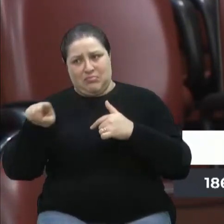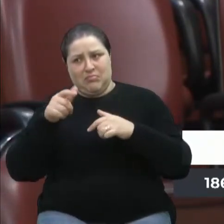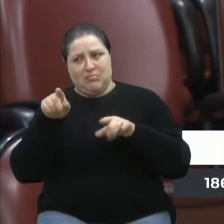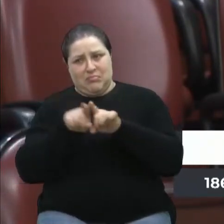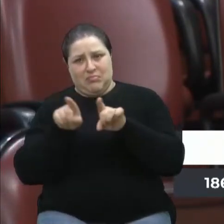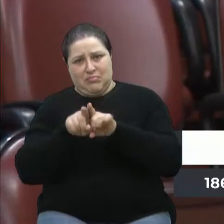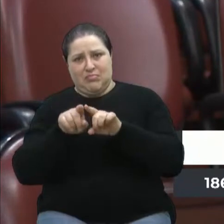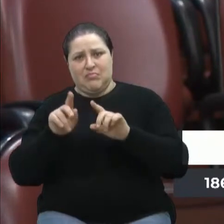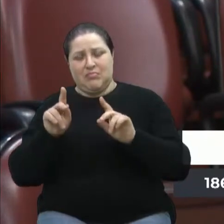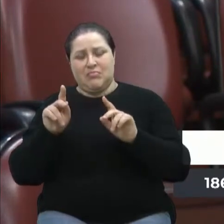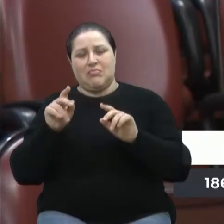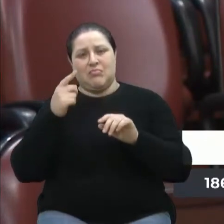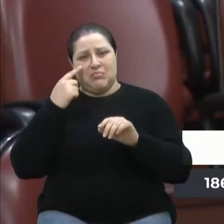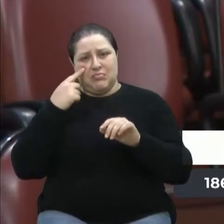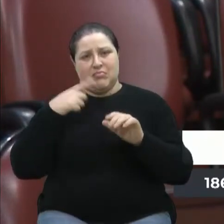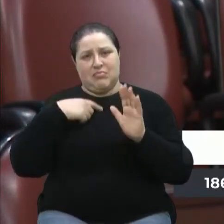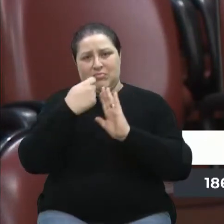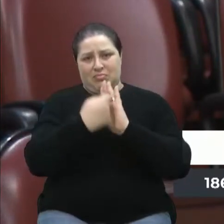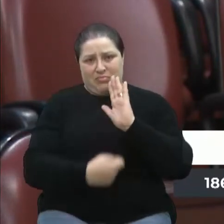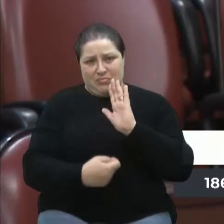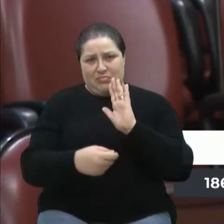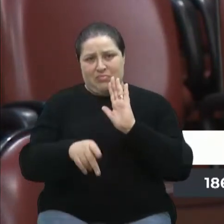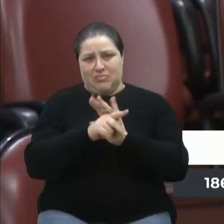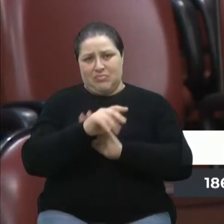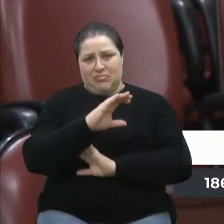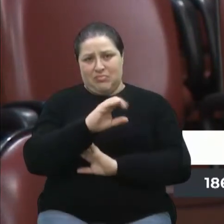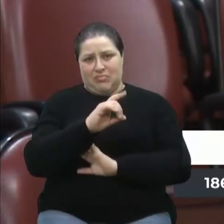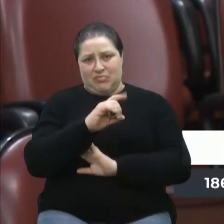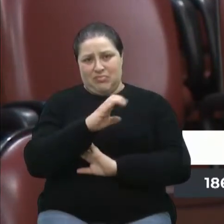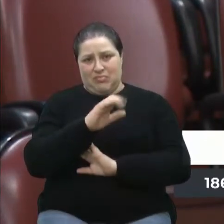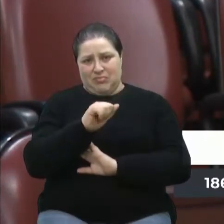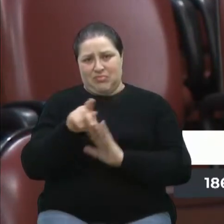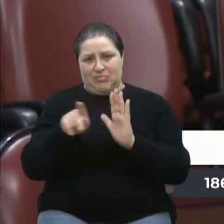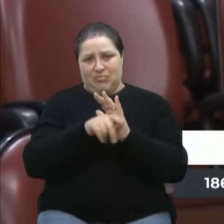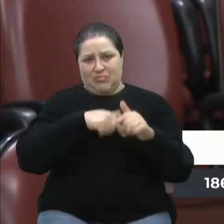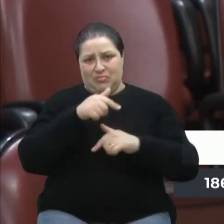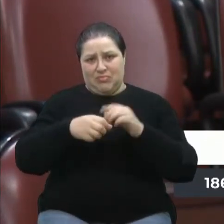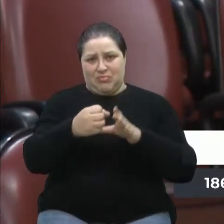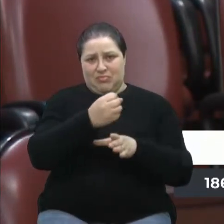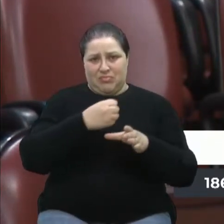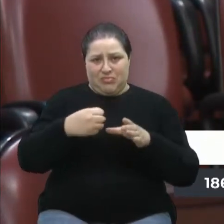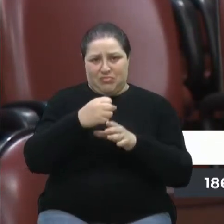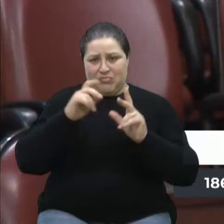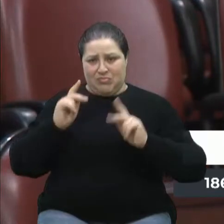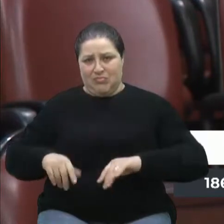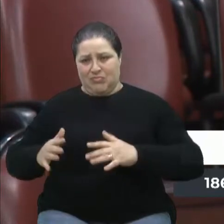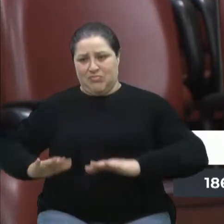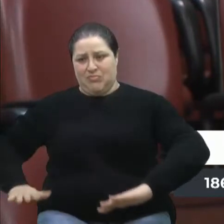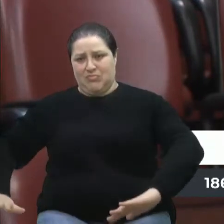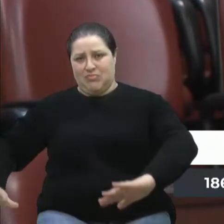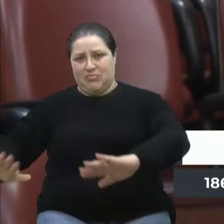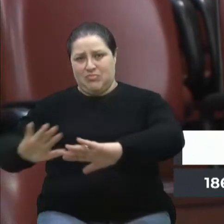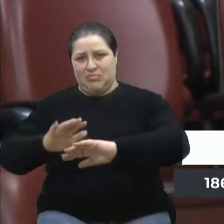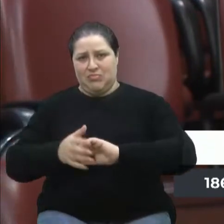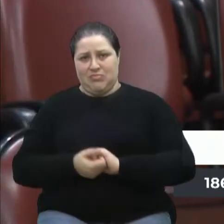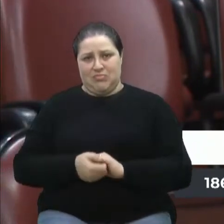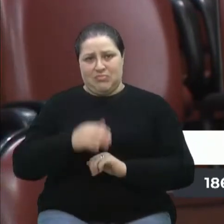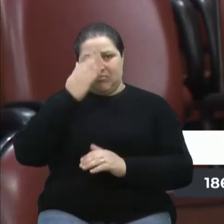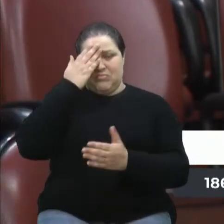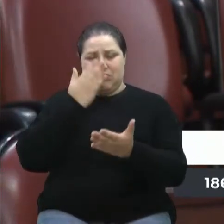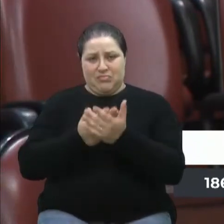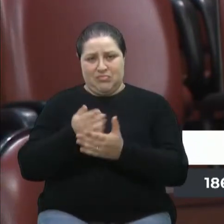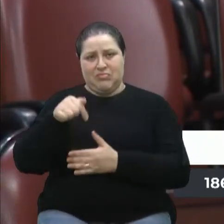ó processo seletivo da codeca para merendeiras e pessoal da limpeza Oi e eu